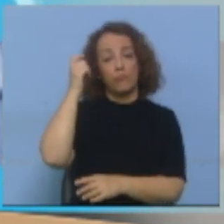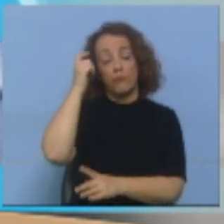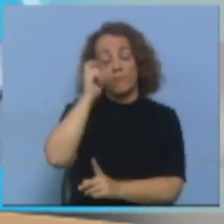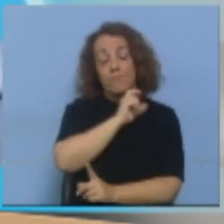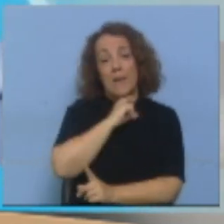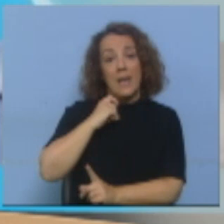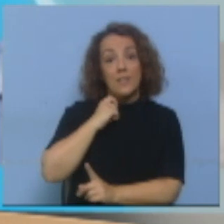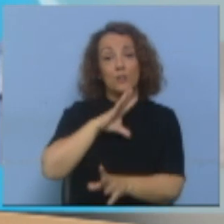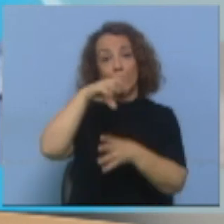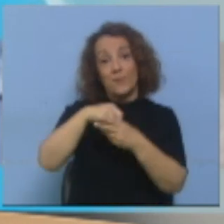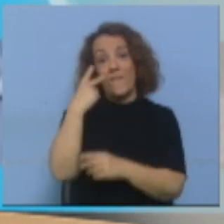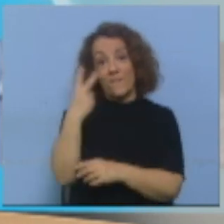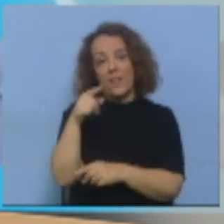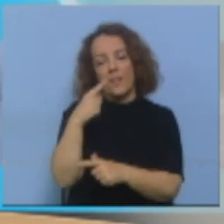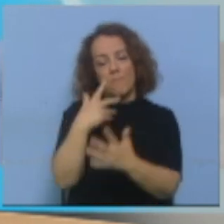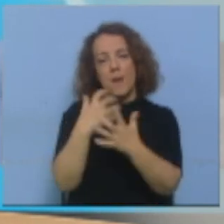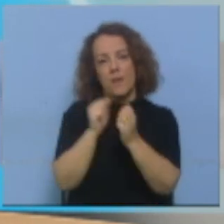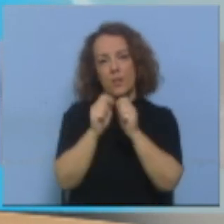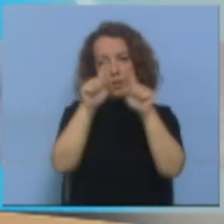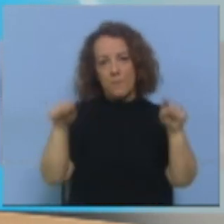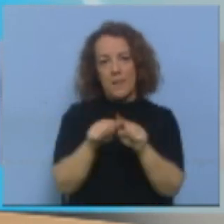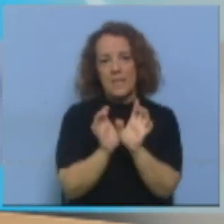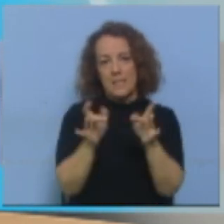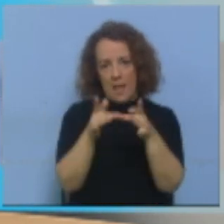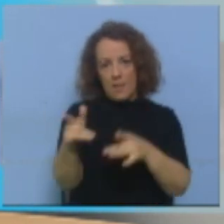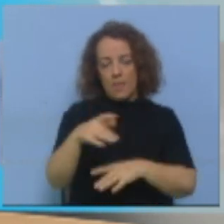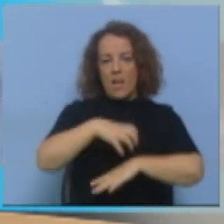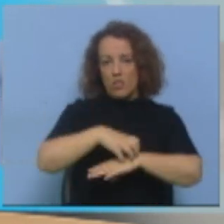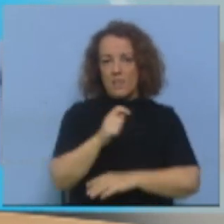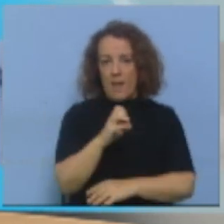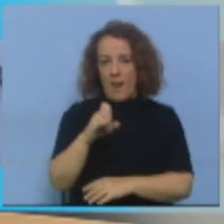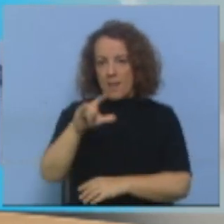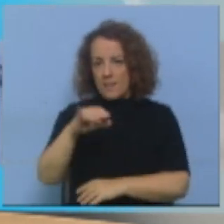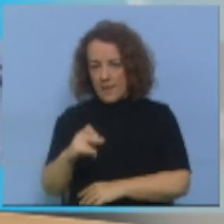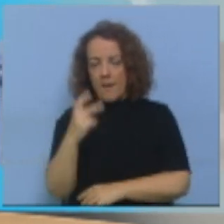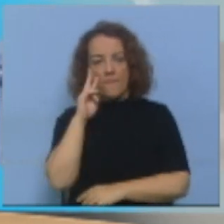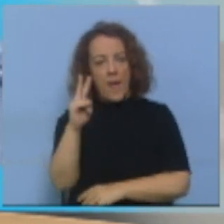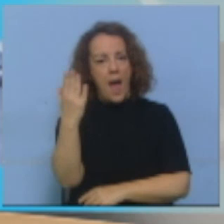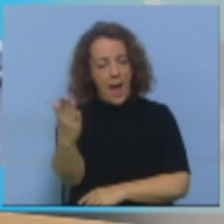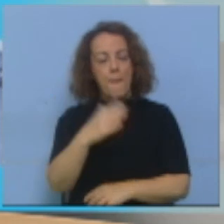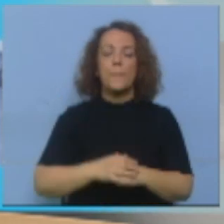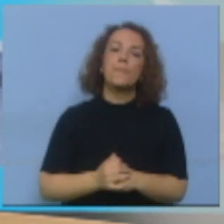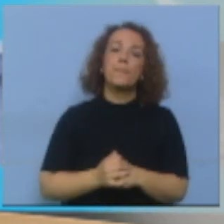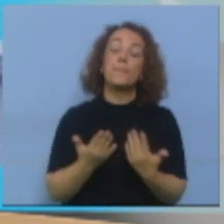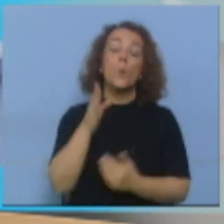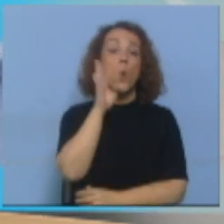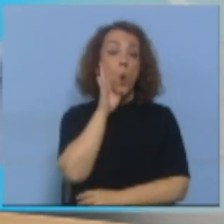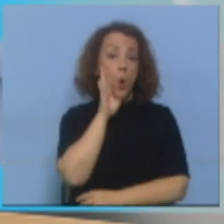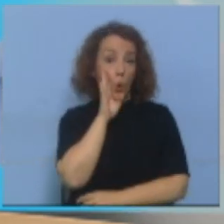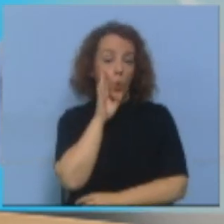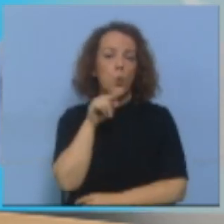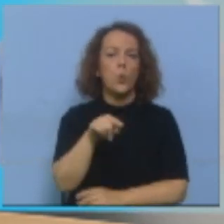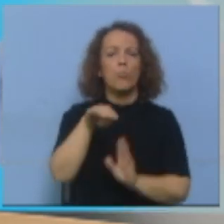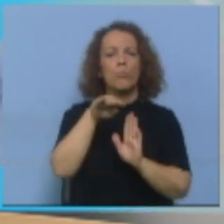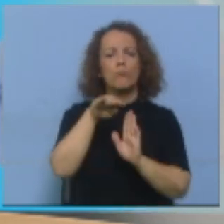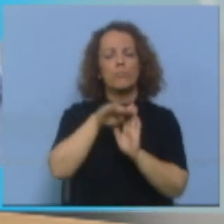vida religiosa. Vamos dar destaque a esse documento na página da Agência Eclésia, onde o pode encontrar. E mais logo, a nossa edição na Antena